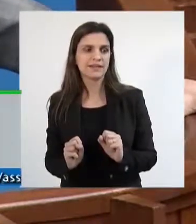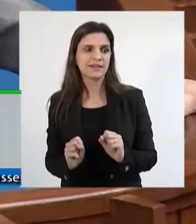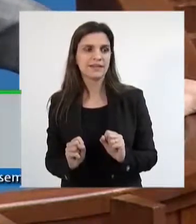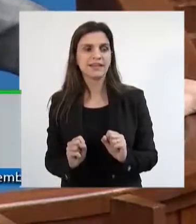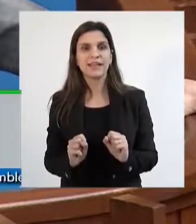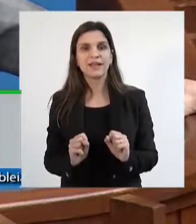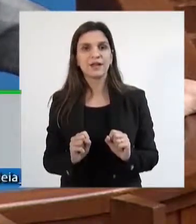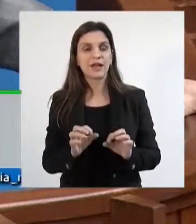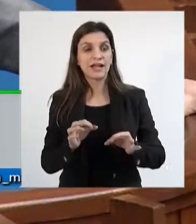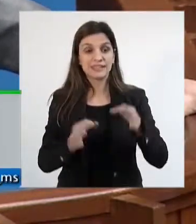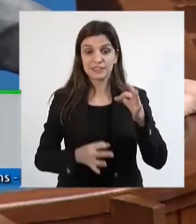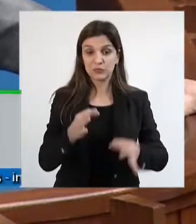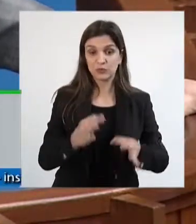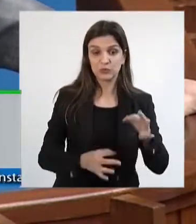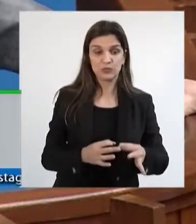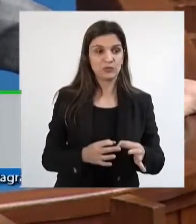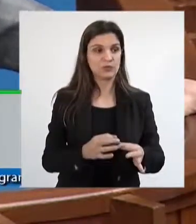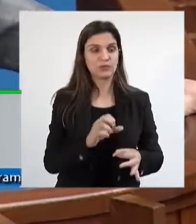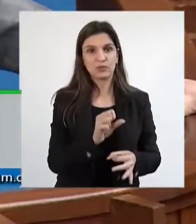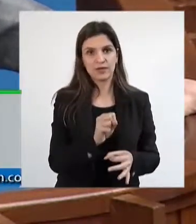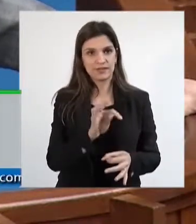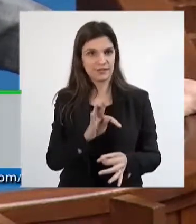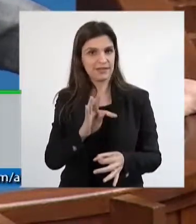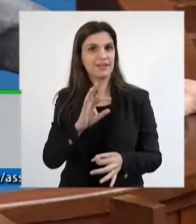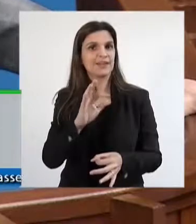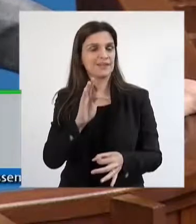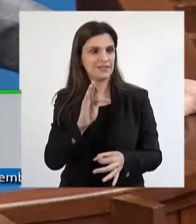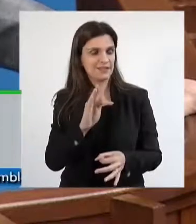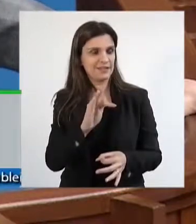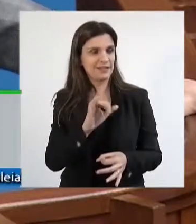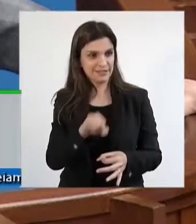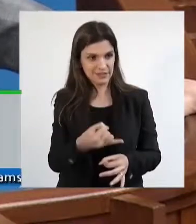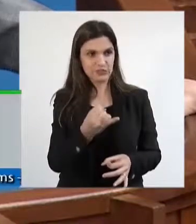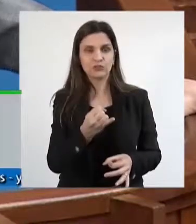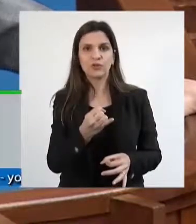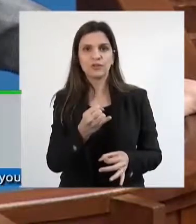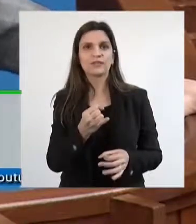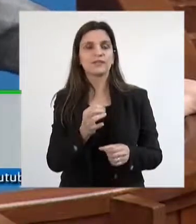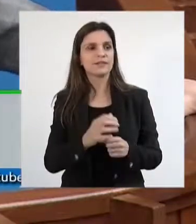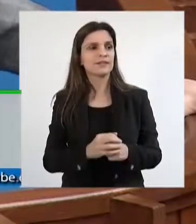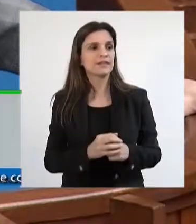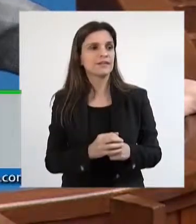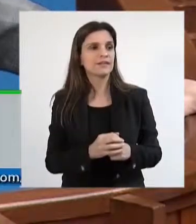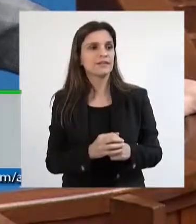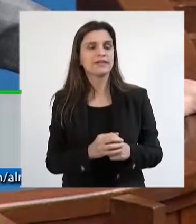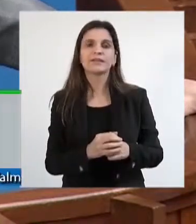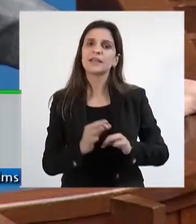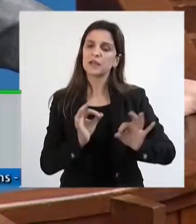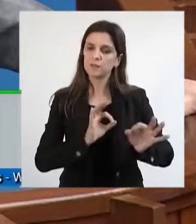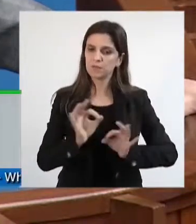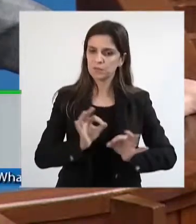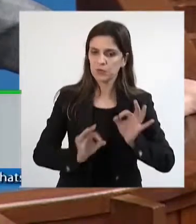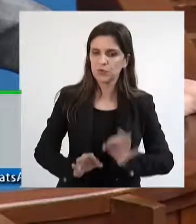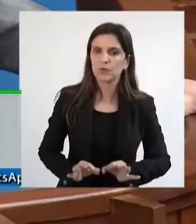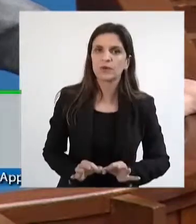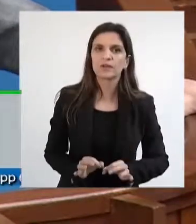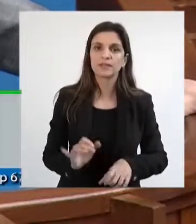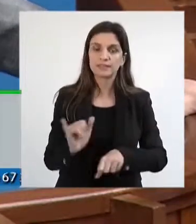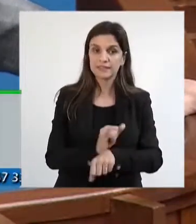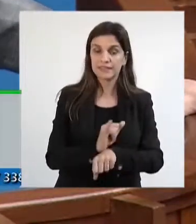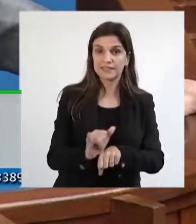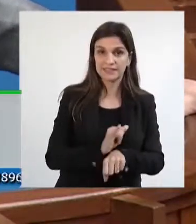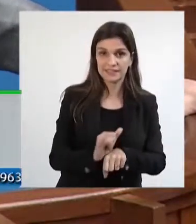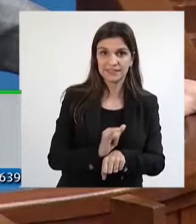ela tem sido muito benéfica às distribuidoras de energia, não é? Aquelas medidas